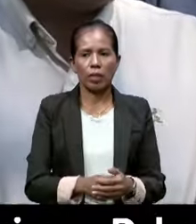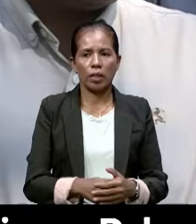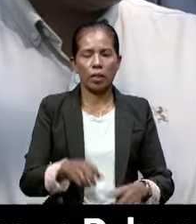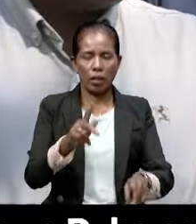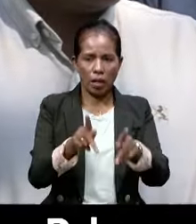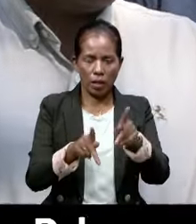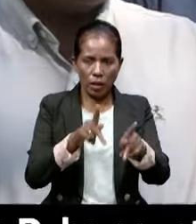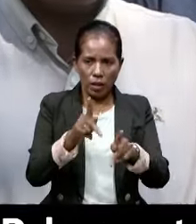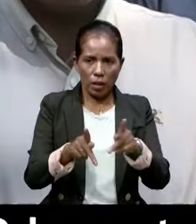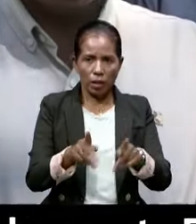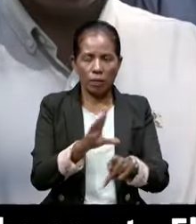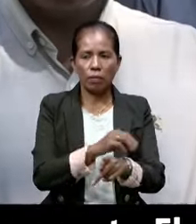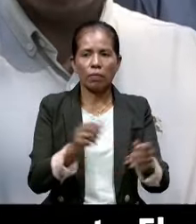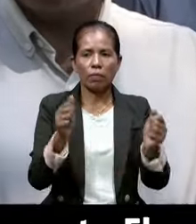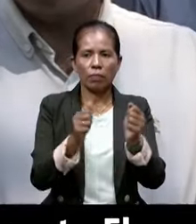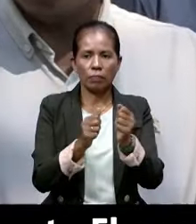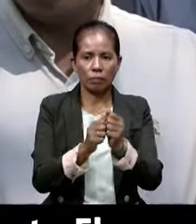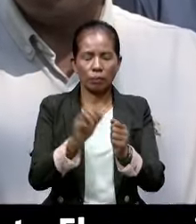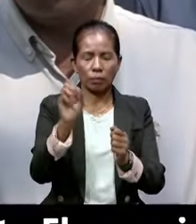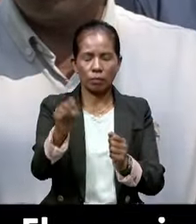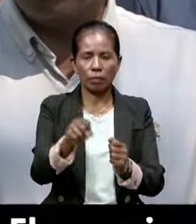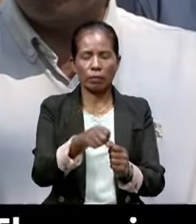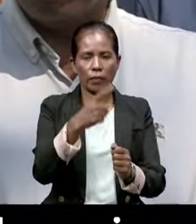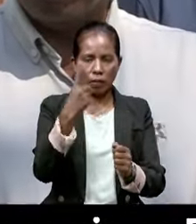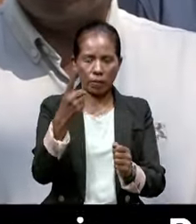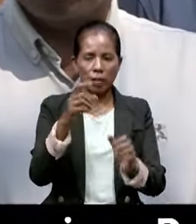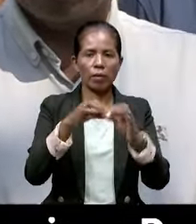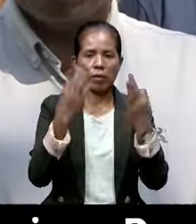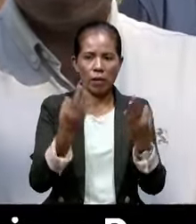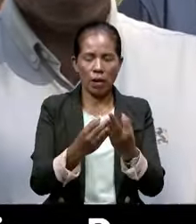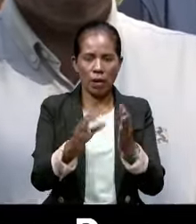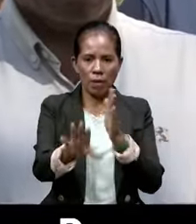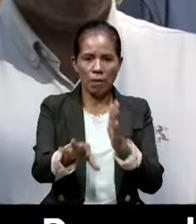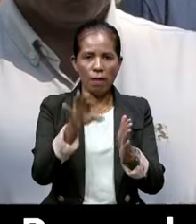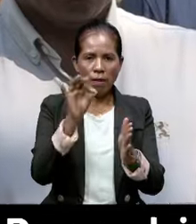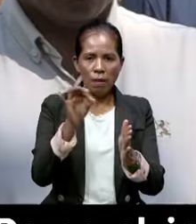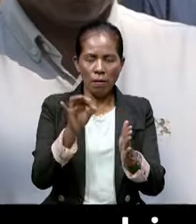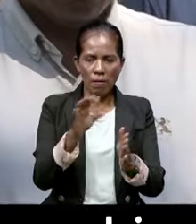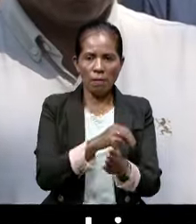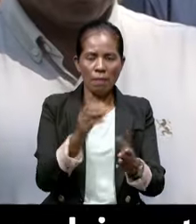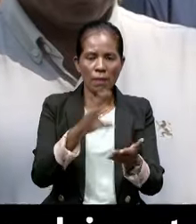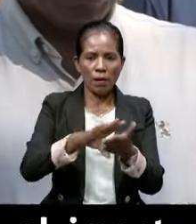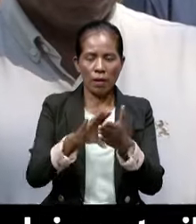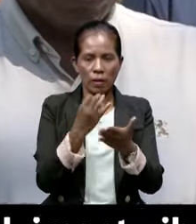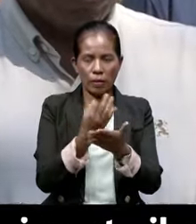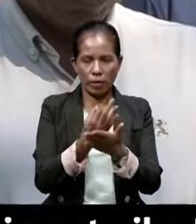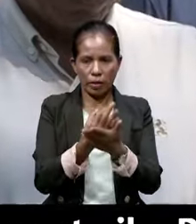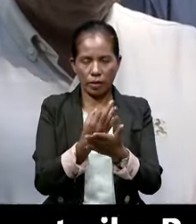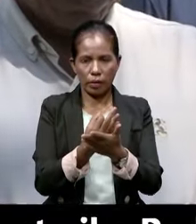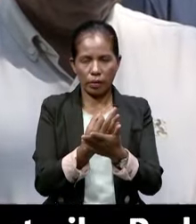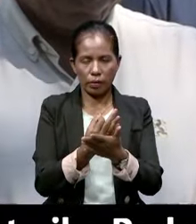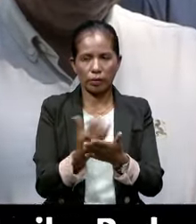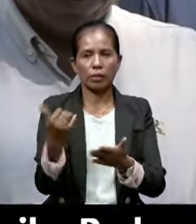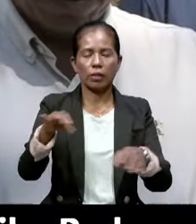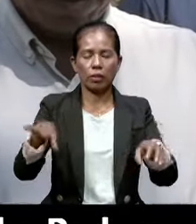comunidade por volta de 11, uma cai, nebe que retangou na indemnização, e Sira coopera